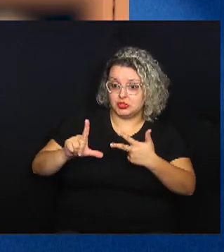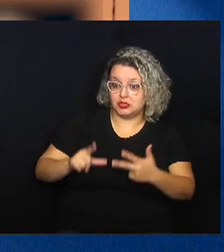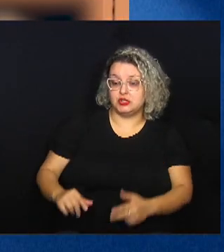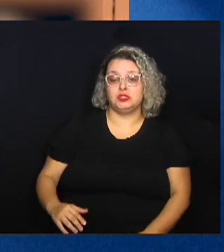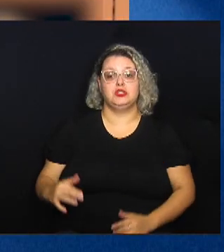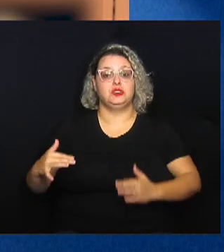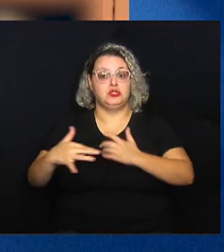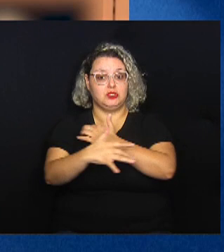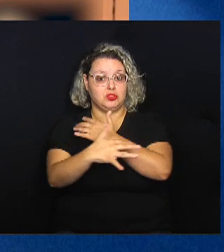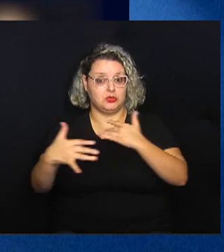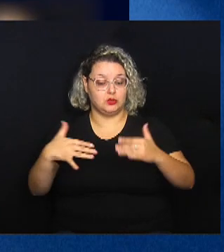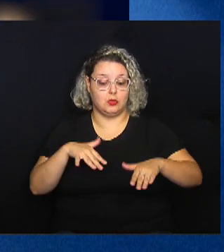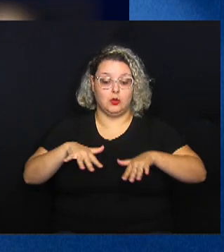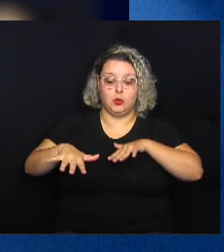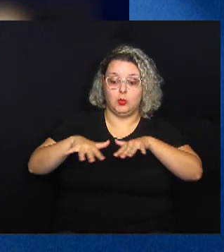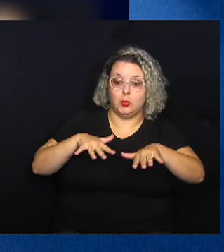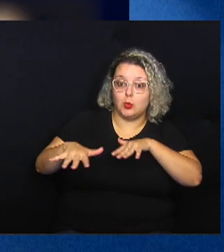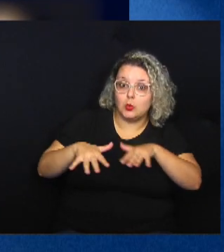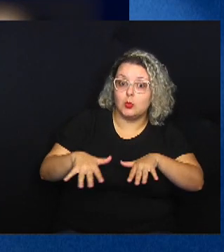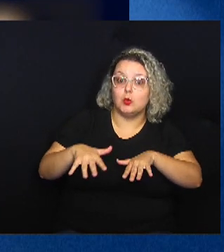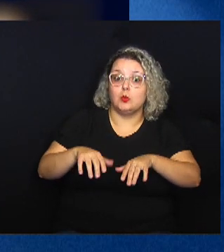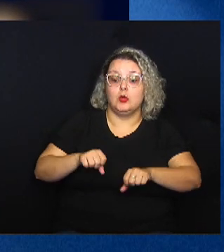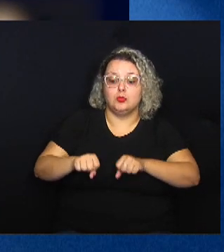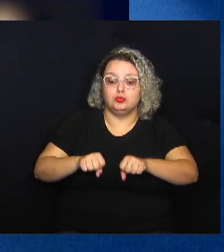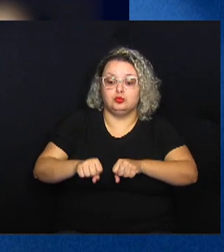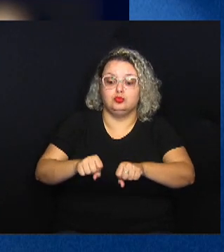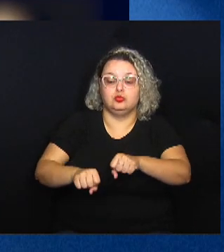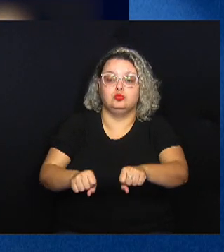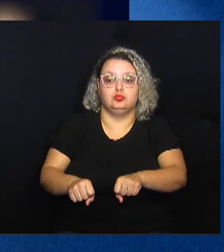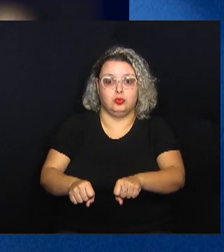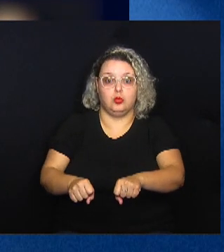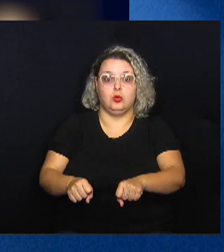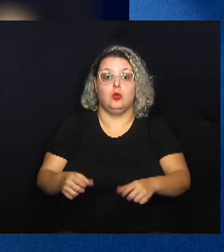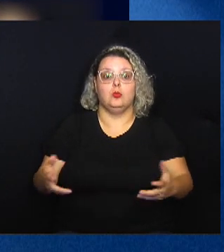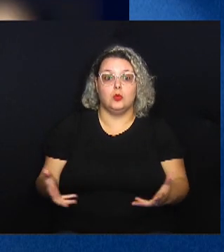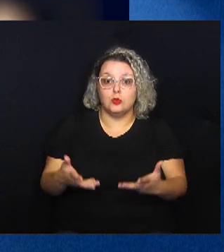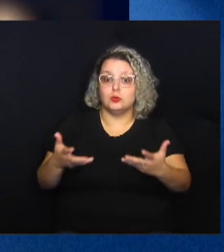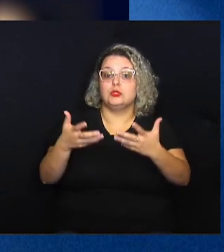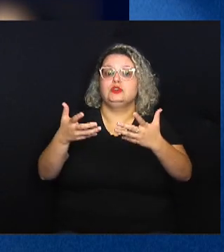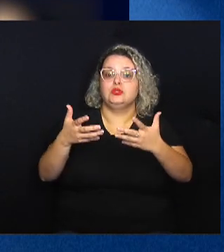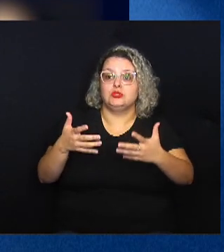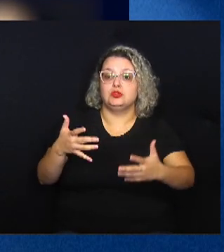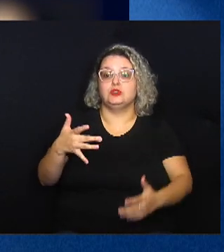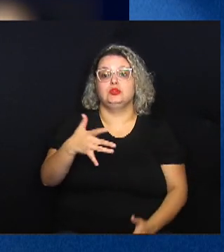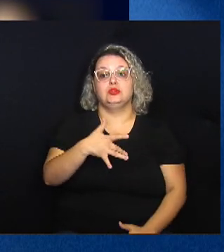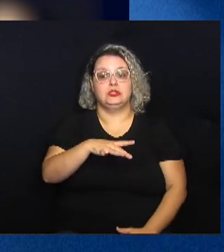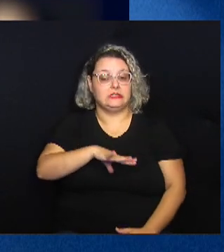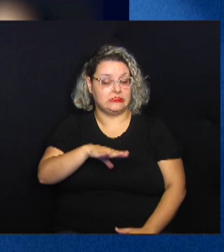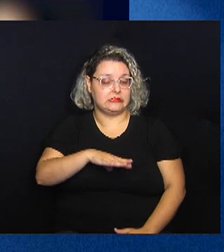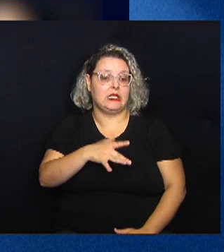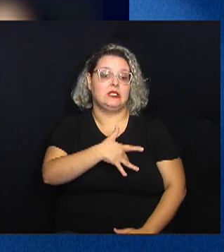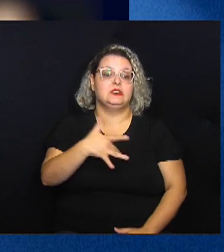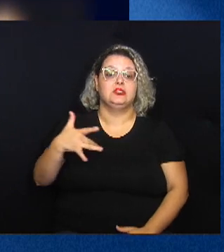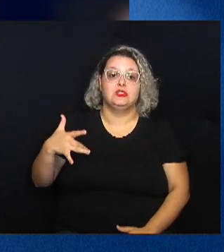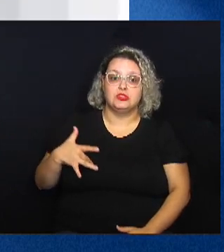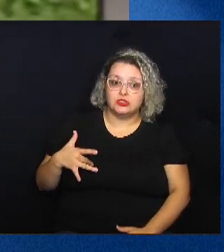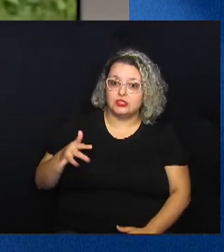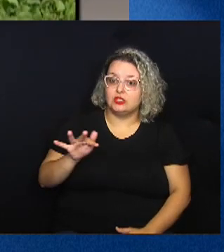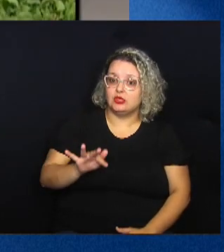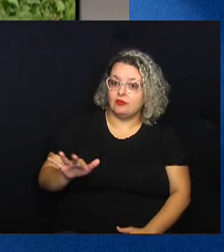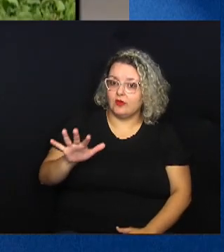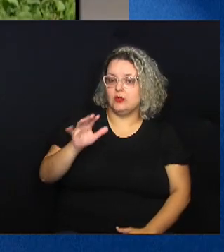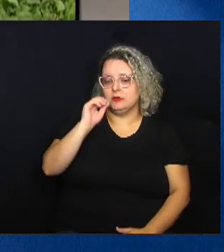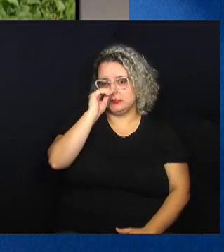discute mobilidade por bicicleta como promotora da cidade saudável e a universidade